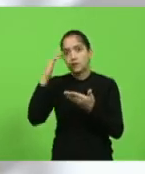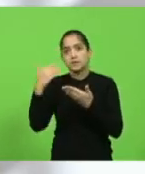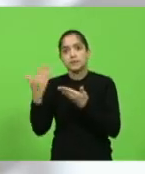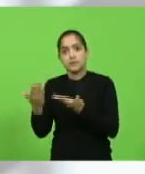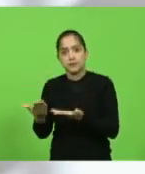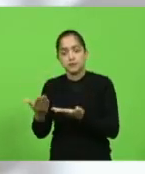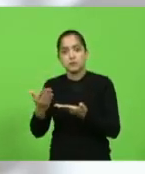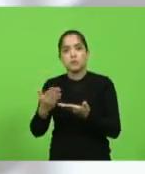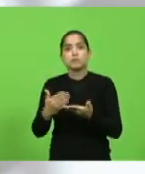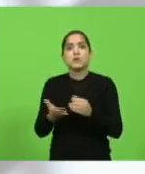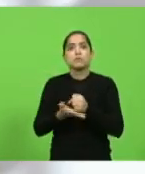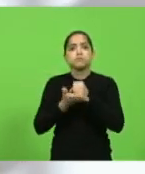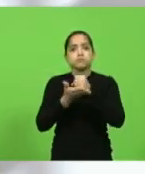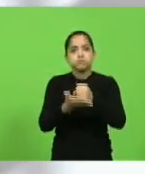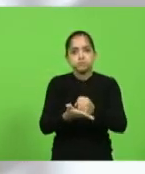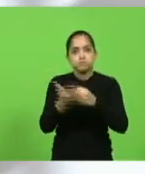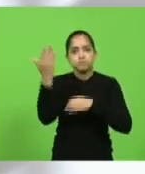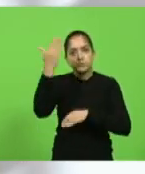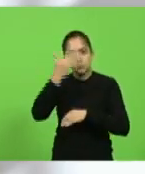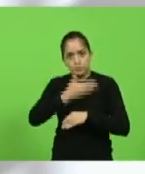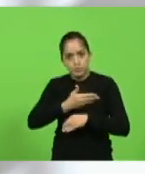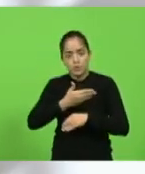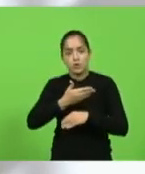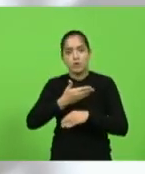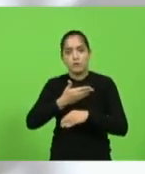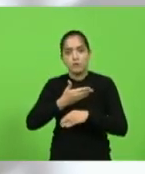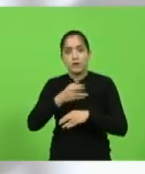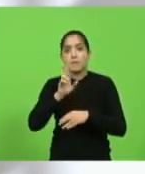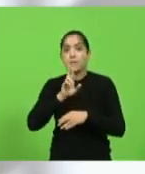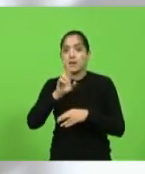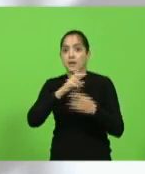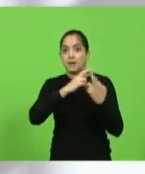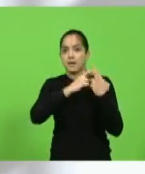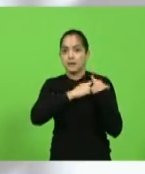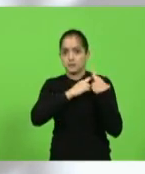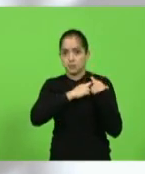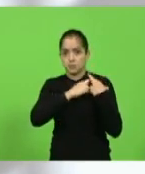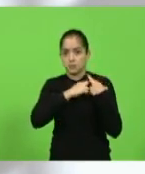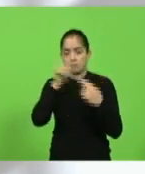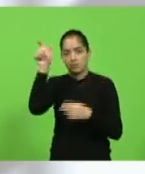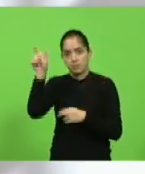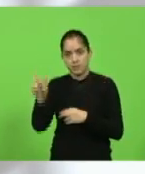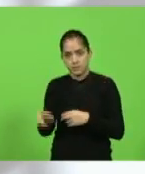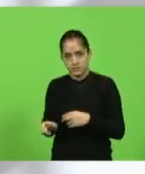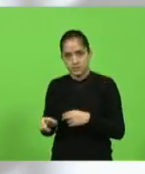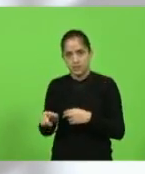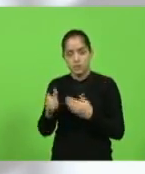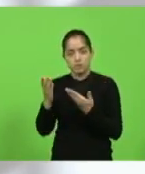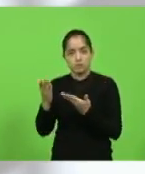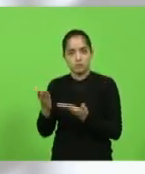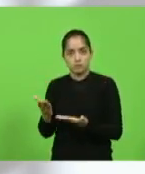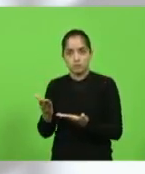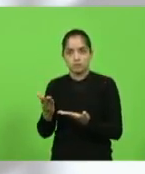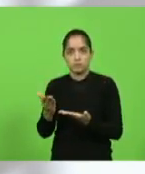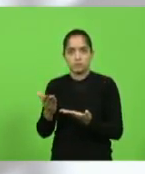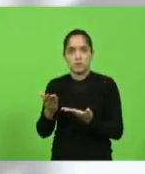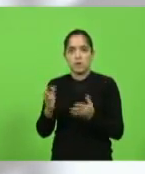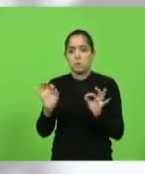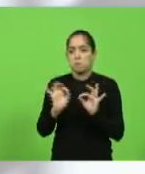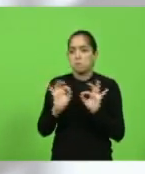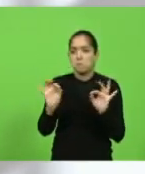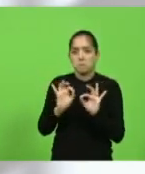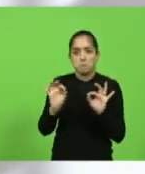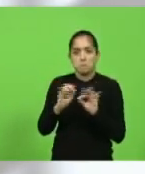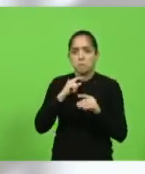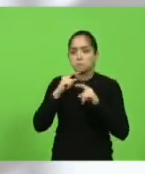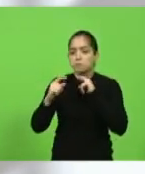provas satisfatórias e suficientes para responsabilizar o mandatário, sobre o qual não me resta qualquer resquício de